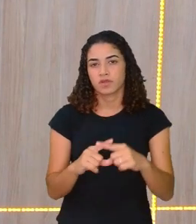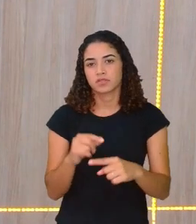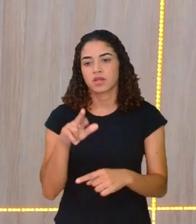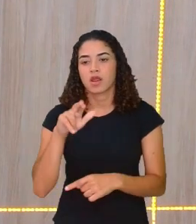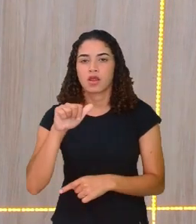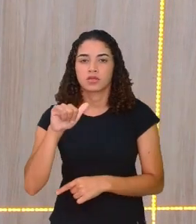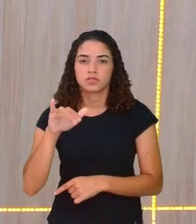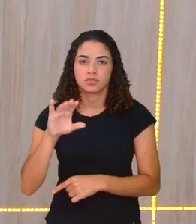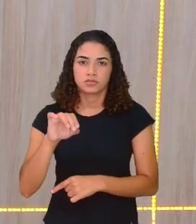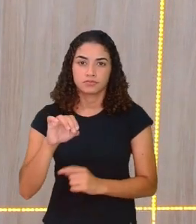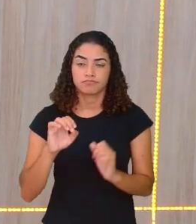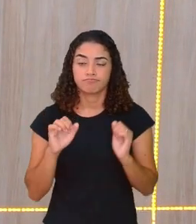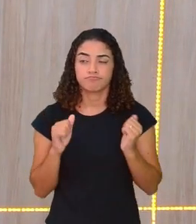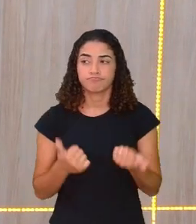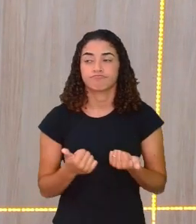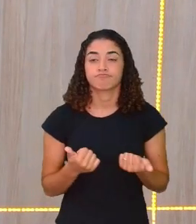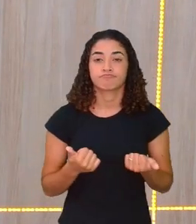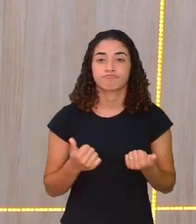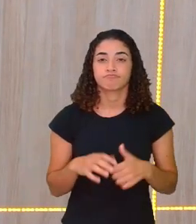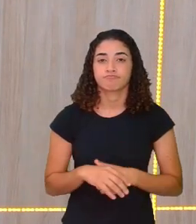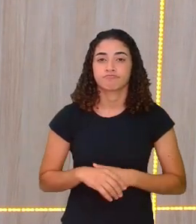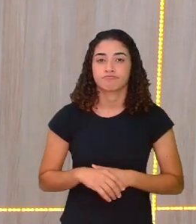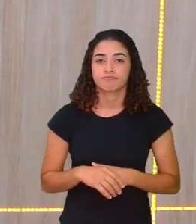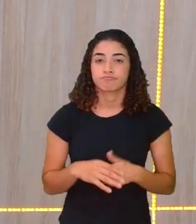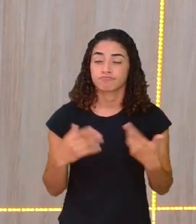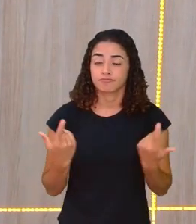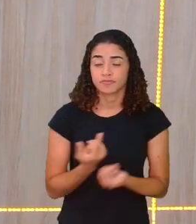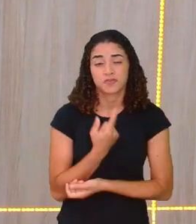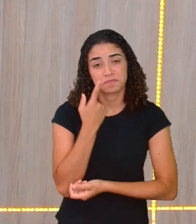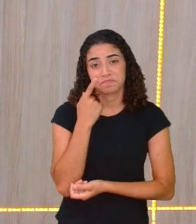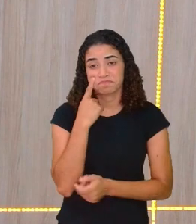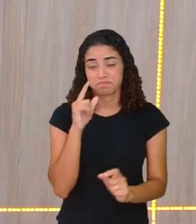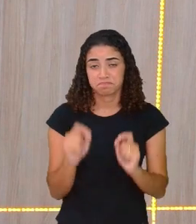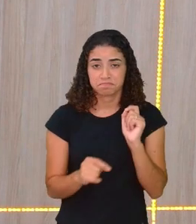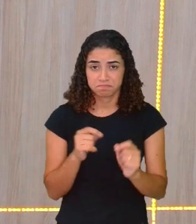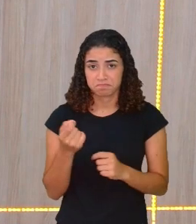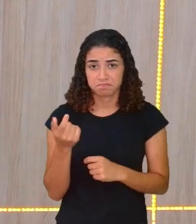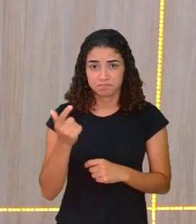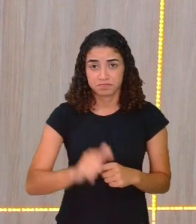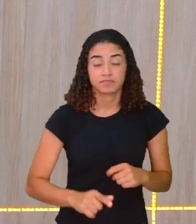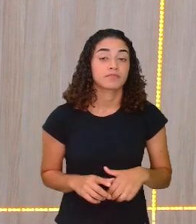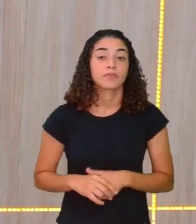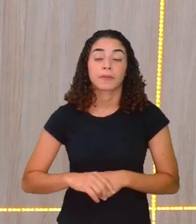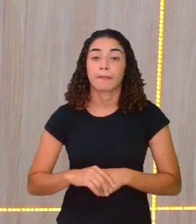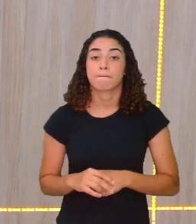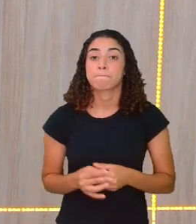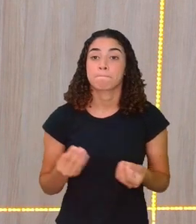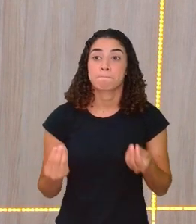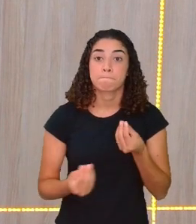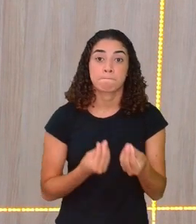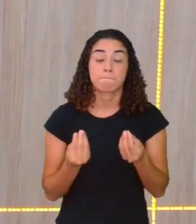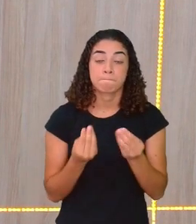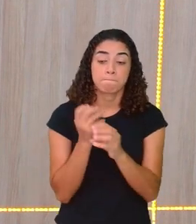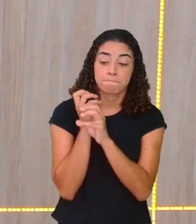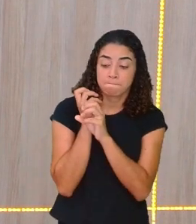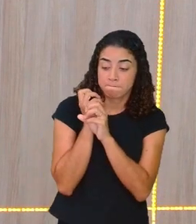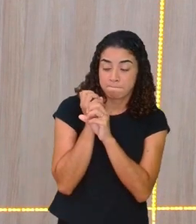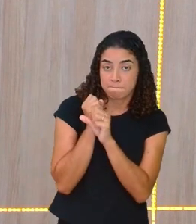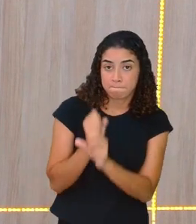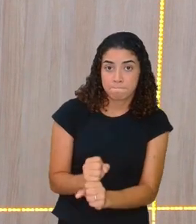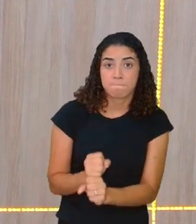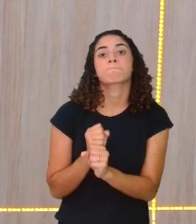raio. Prontinho? E vimos também o quê? Como faz para a gente calcular